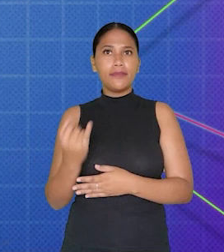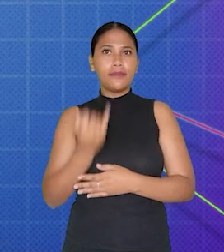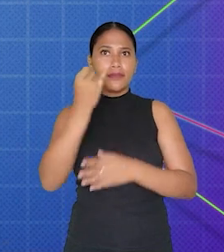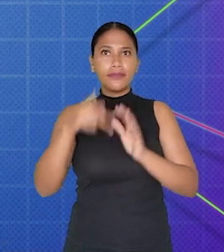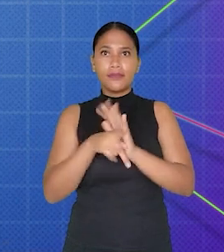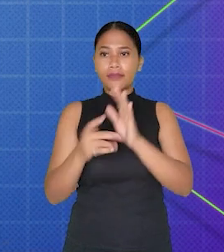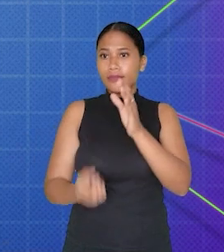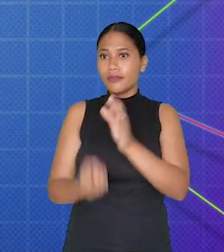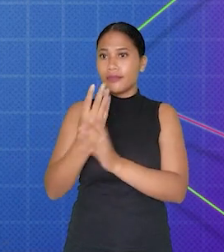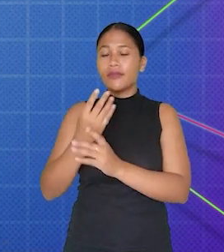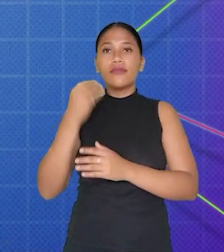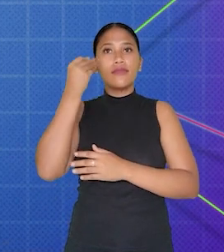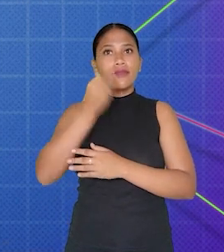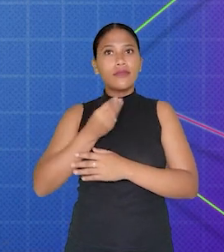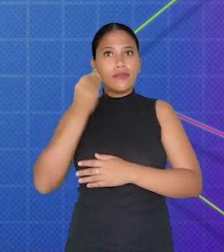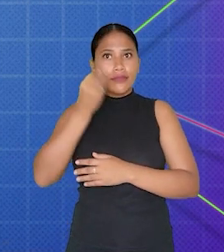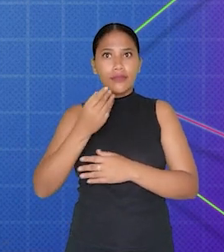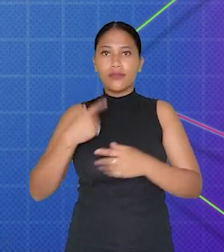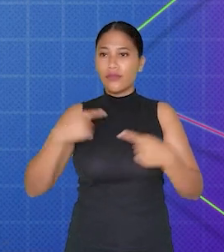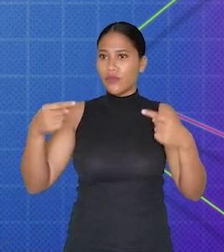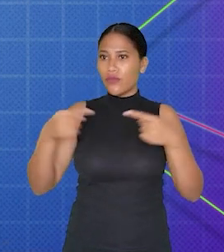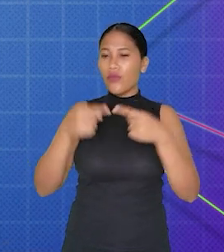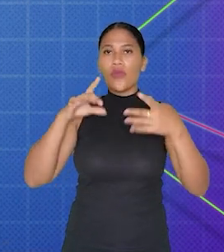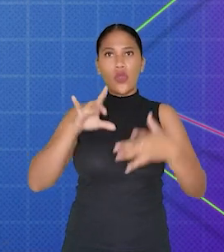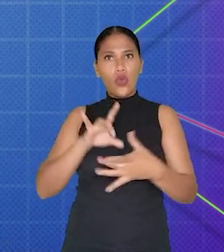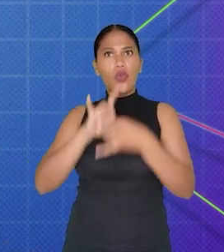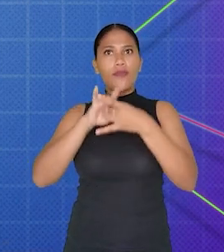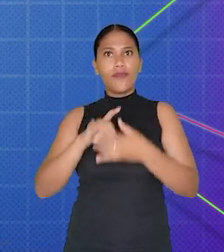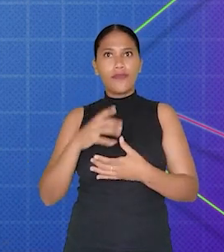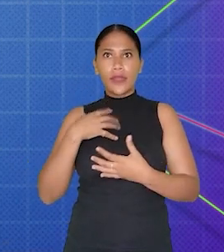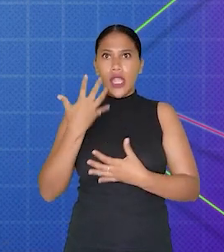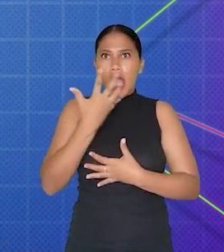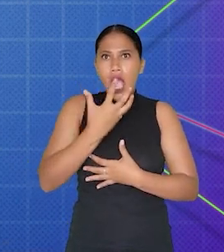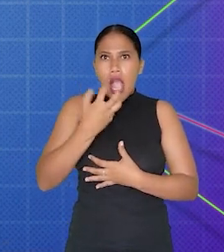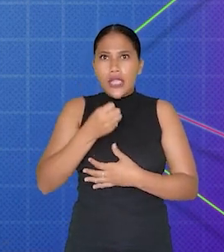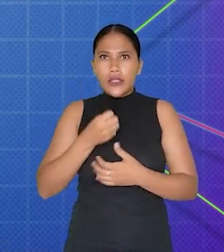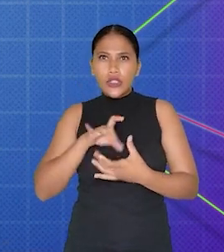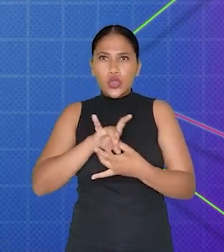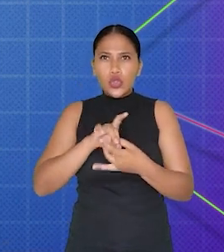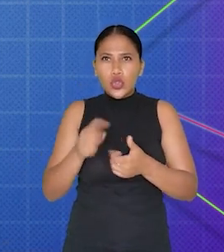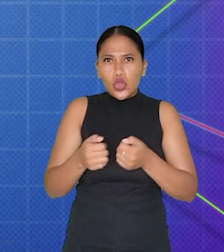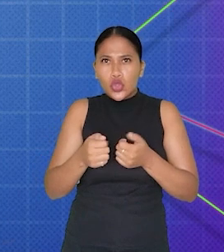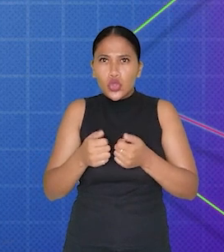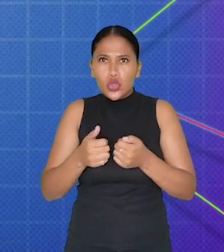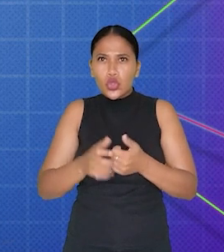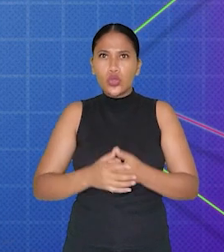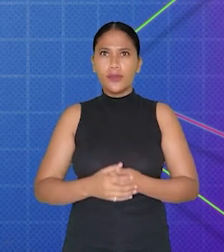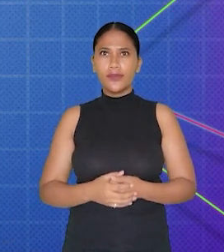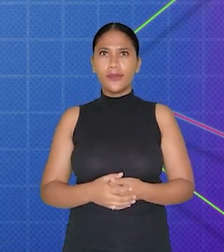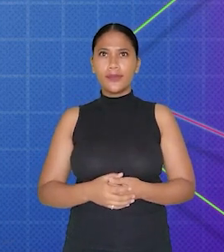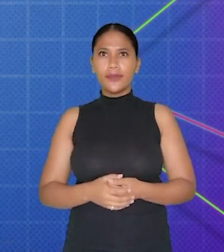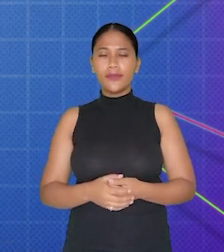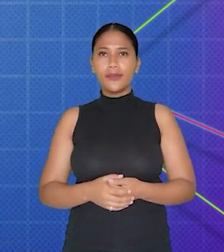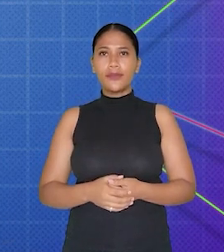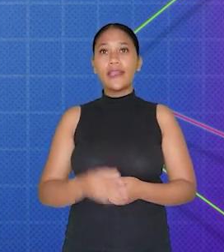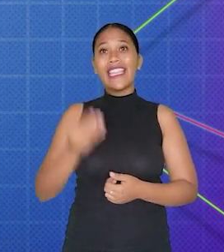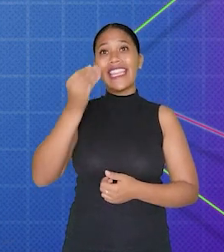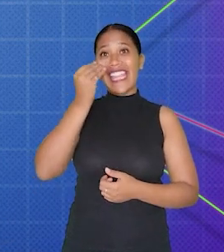mecânica é crucial para criar uma experiência de jogo coesa e envolvente, que mantenha o jogador engajado e imerso no mundo do